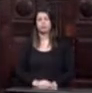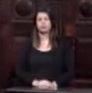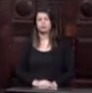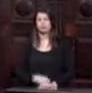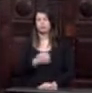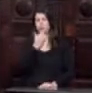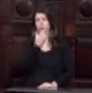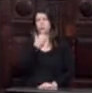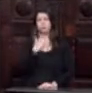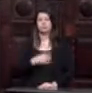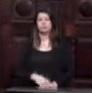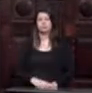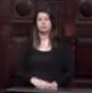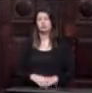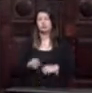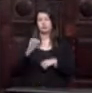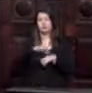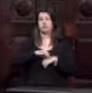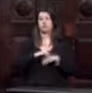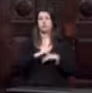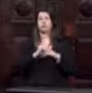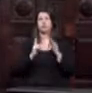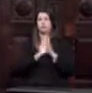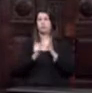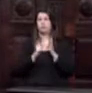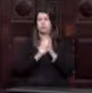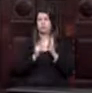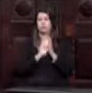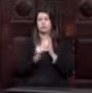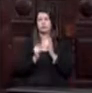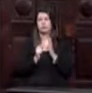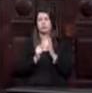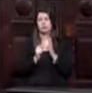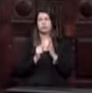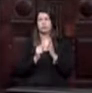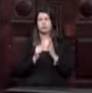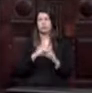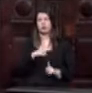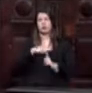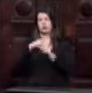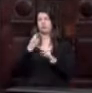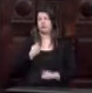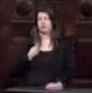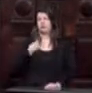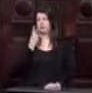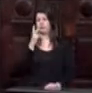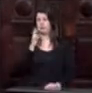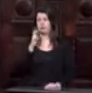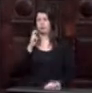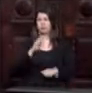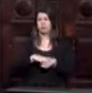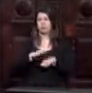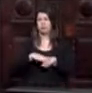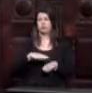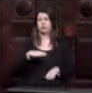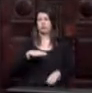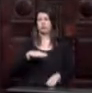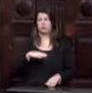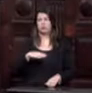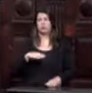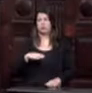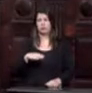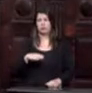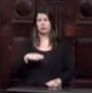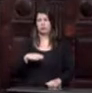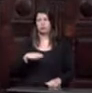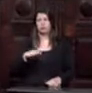chateado? Sobre a mesa, aquele bem destaque, a emenda aditiva número 15, de autoria da bancada do